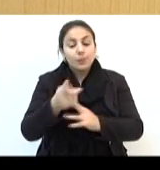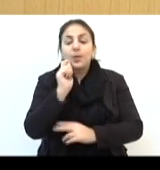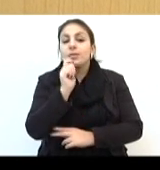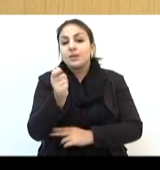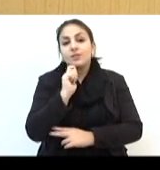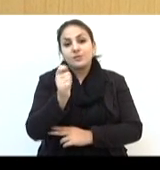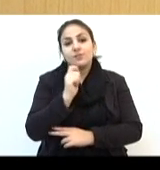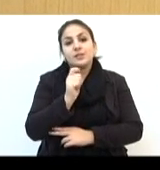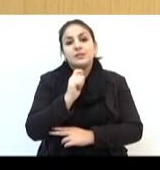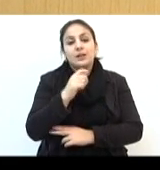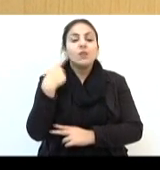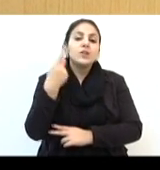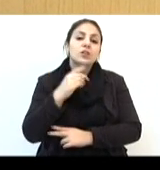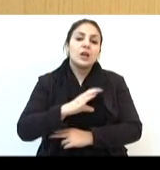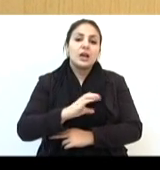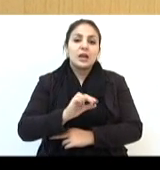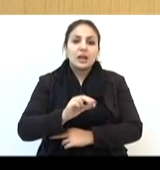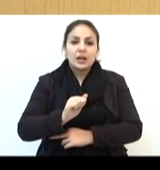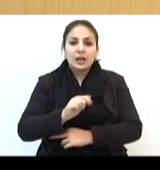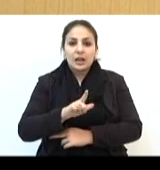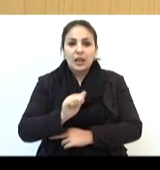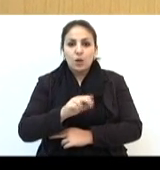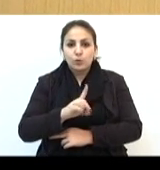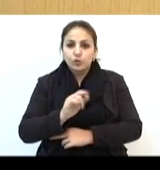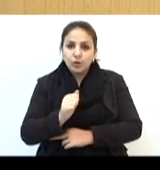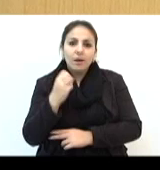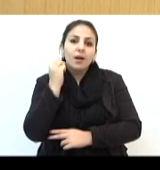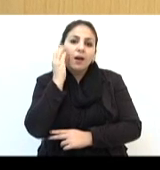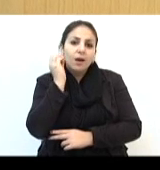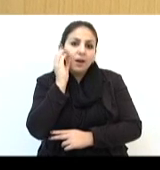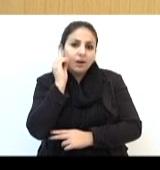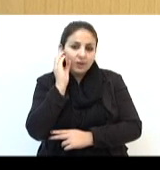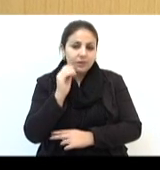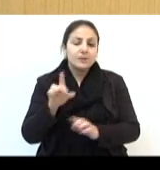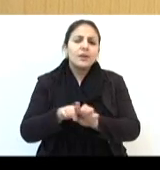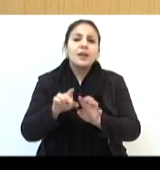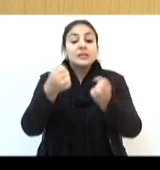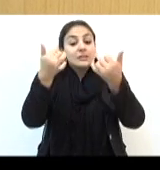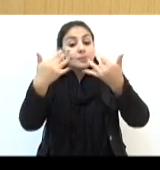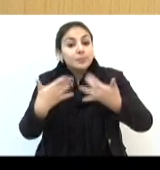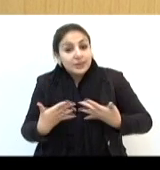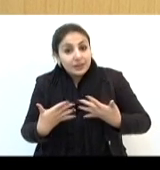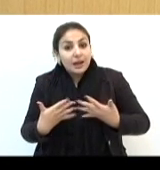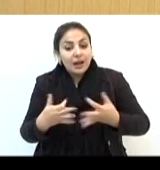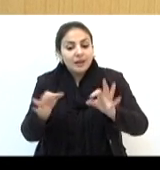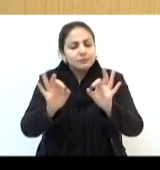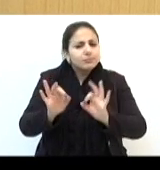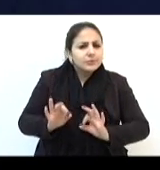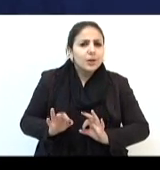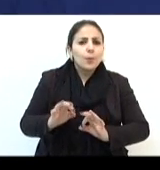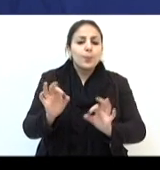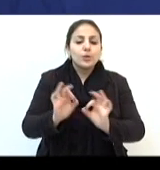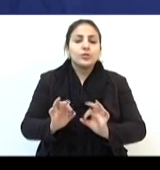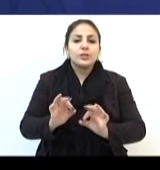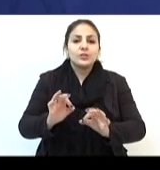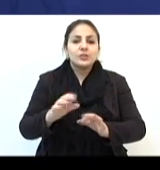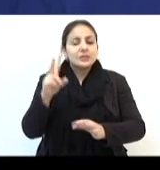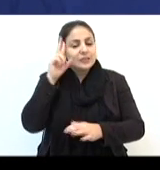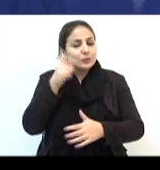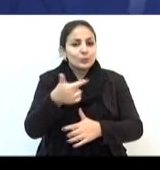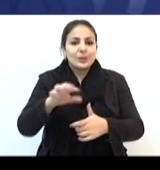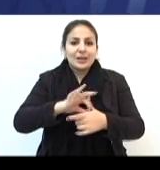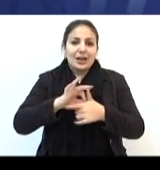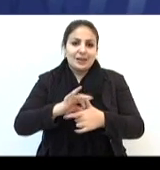a vereadora Cláudia Furlaneto. Ela vai esclarecer os detalhes do projeto Segunda Sem Carne.